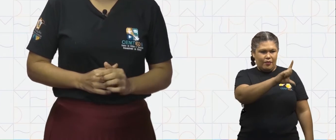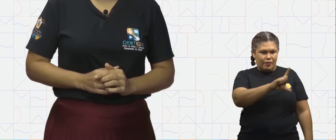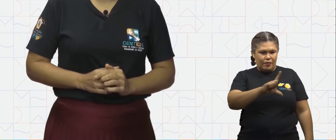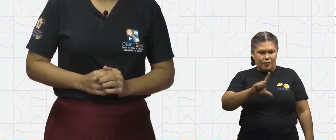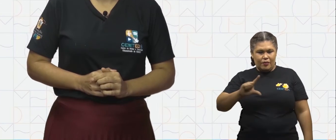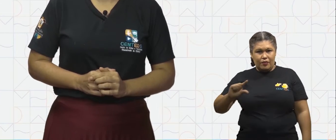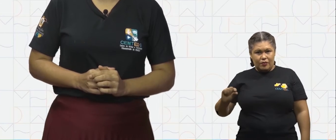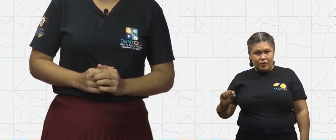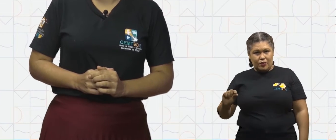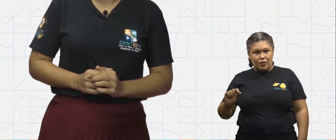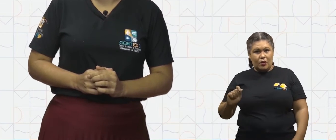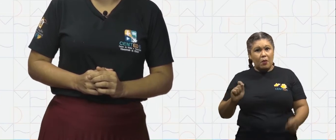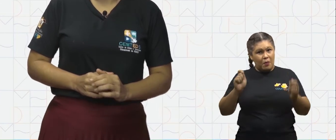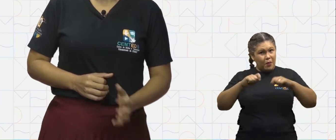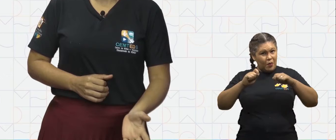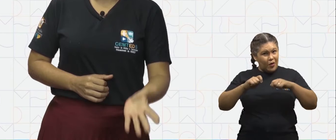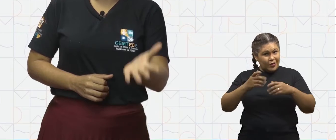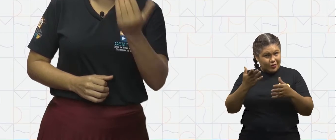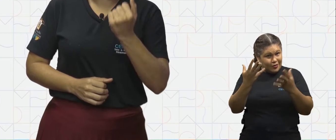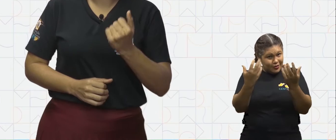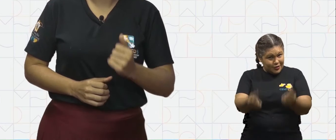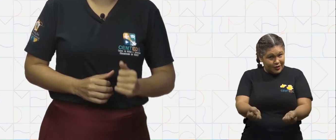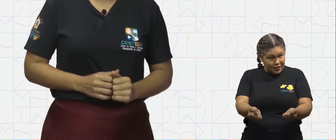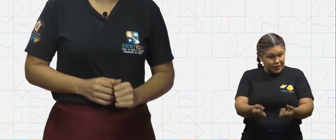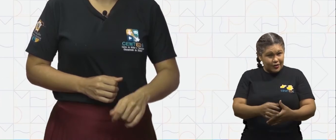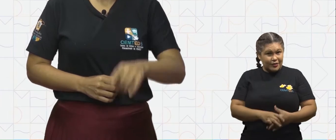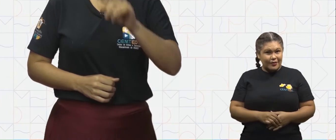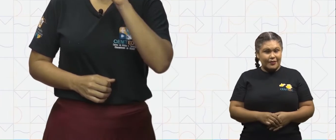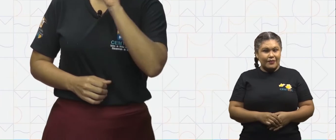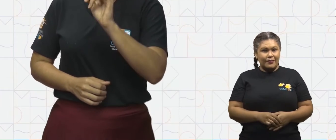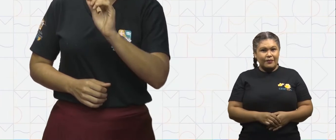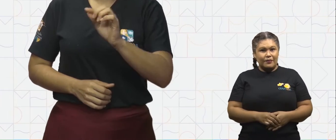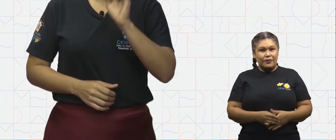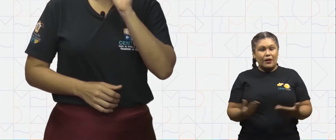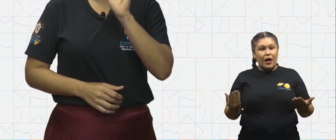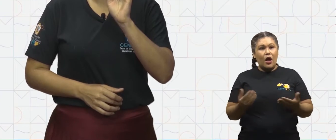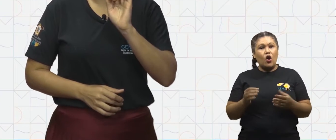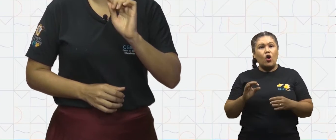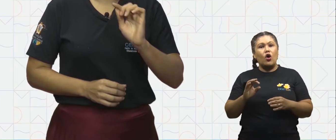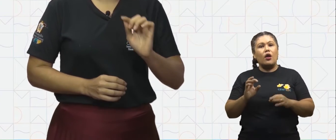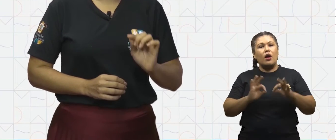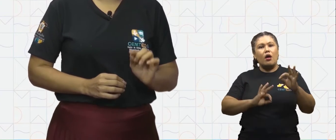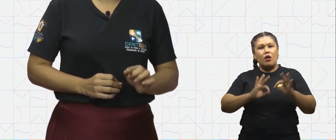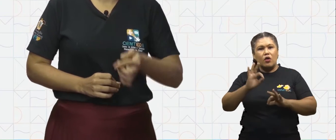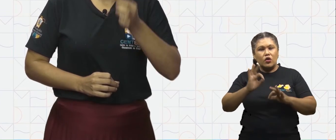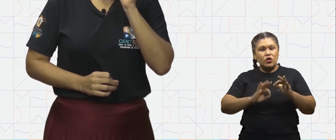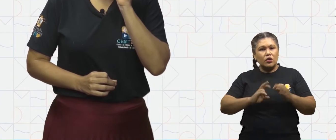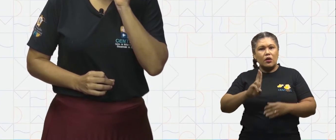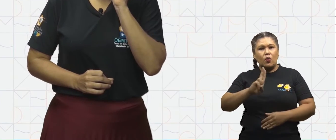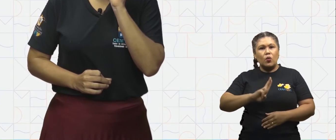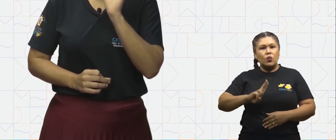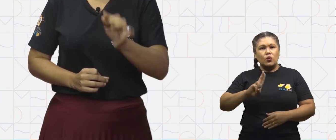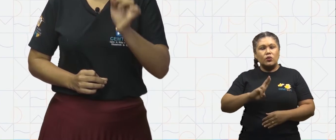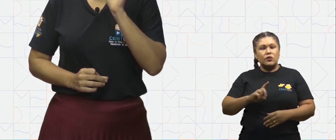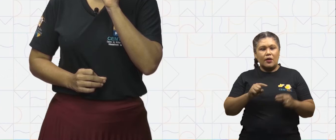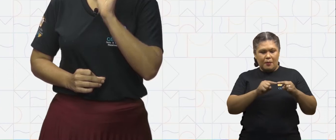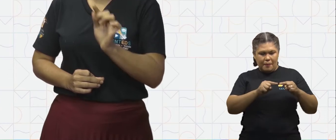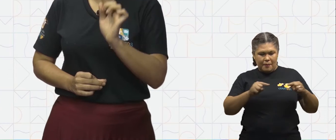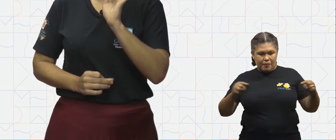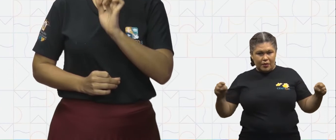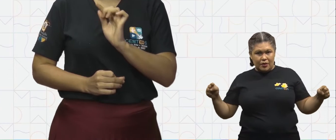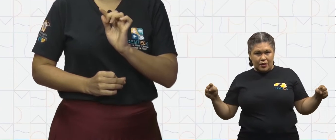para o menor. Topa? Então, vamos lá. Vamos organizá-los em uma